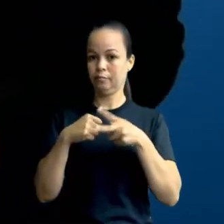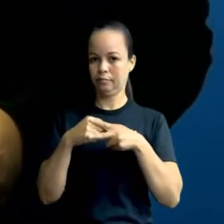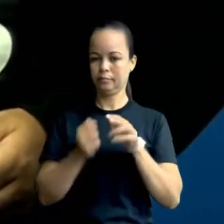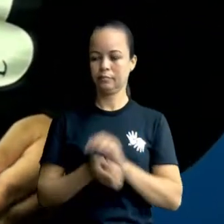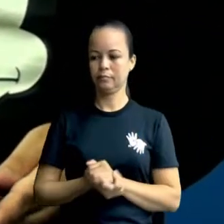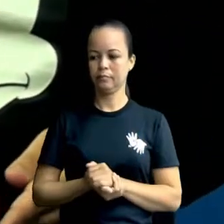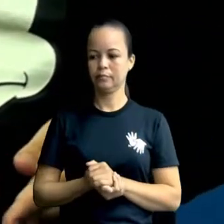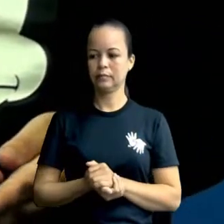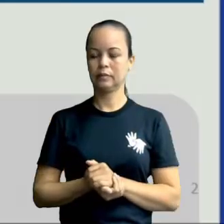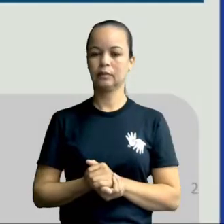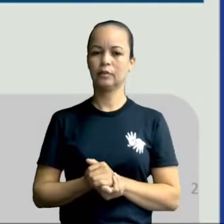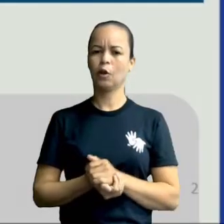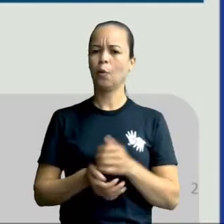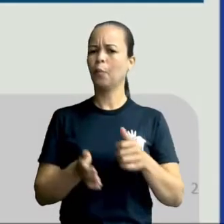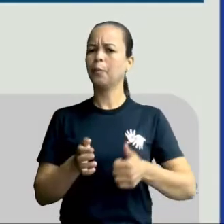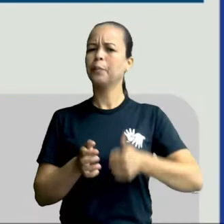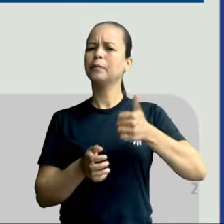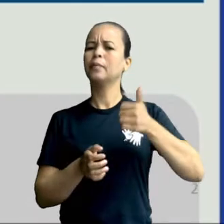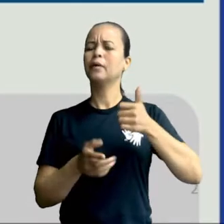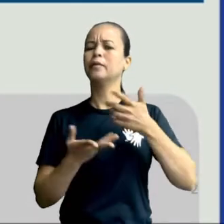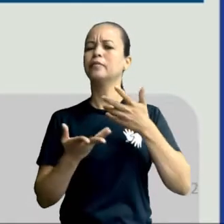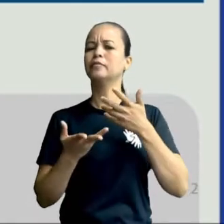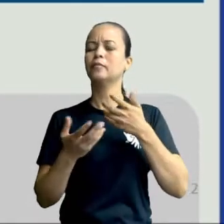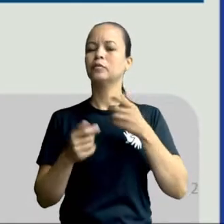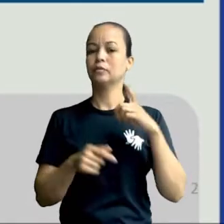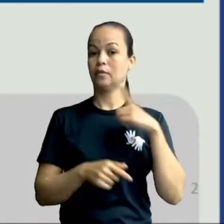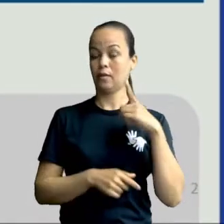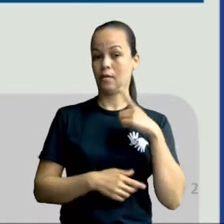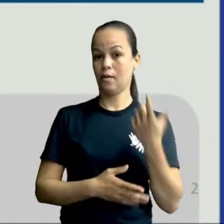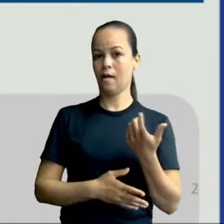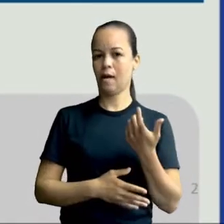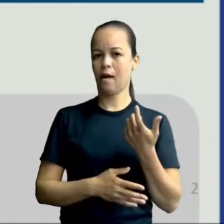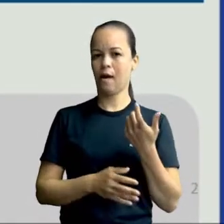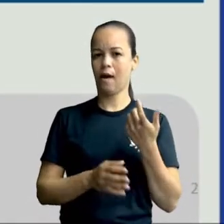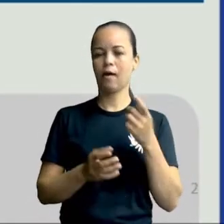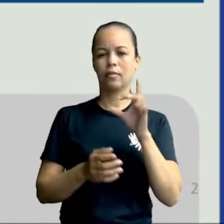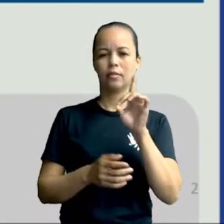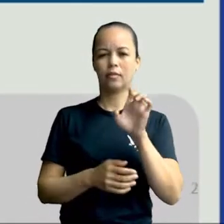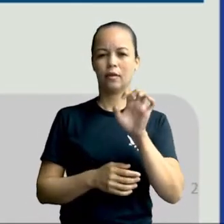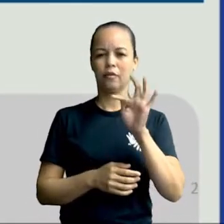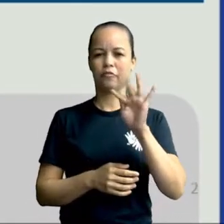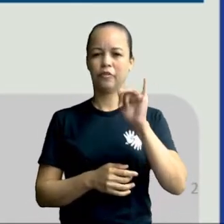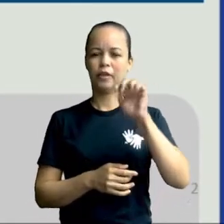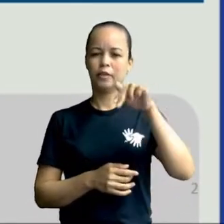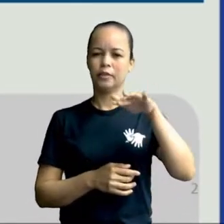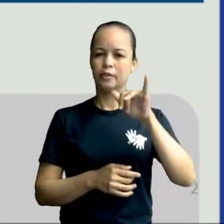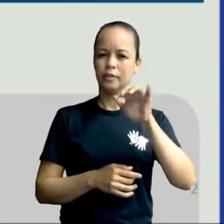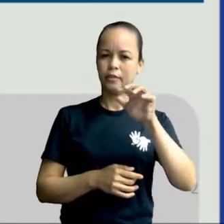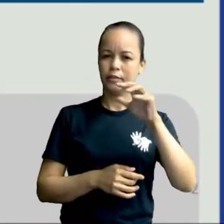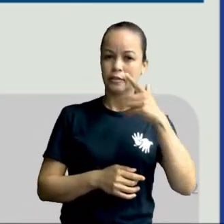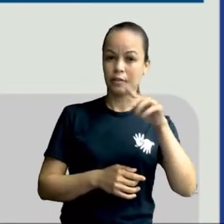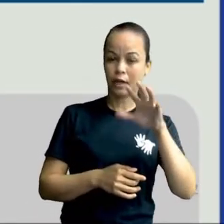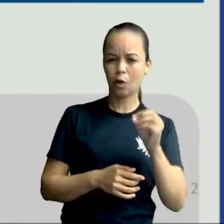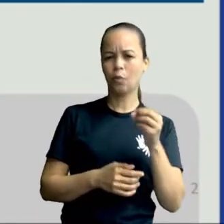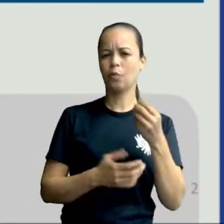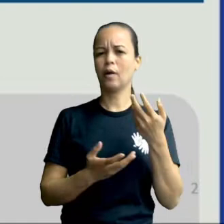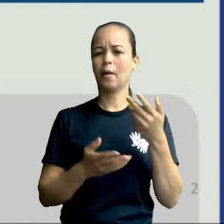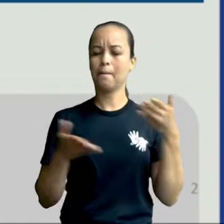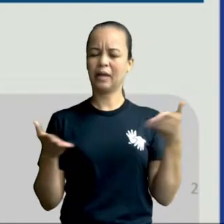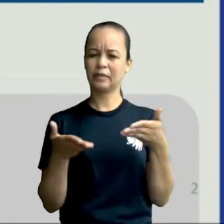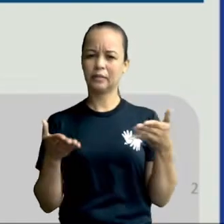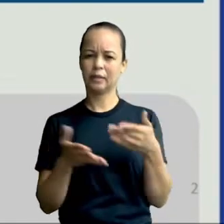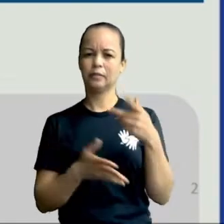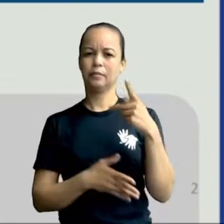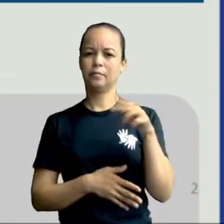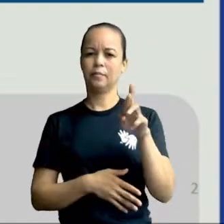Primeiramente, vamos ter a definição, né? Os tempos verbais presente, pretérito